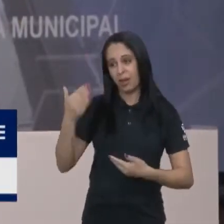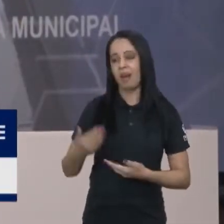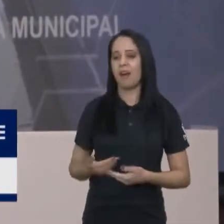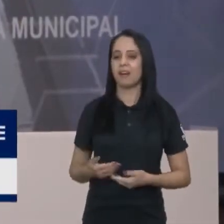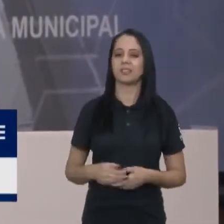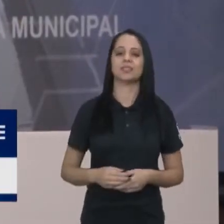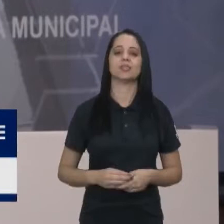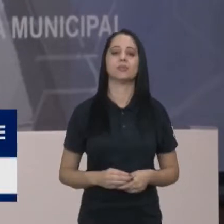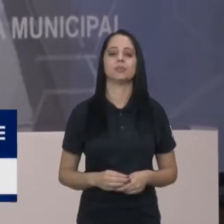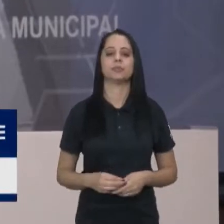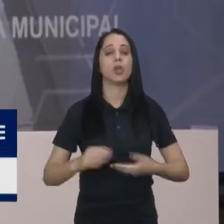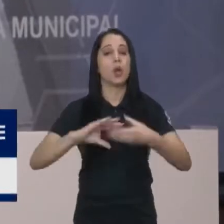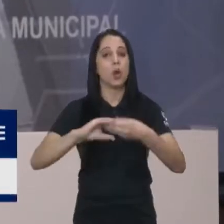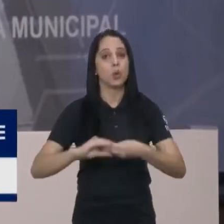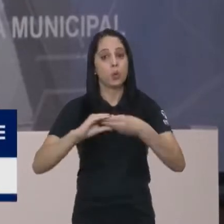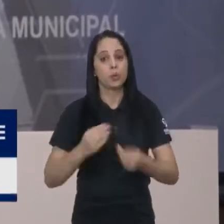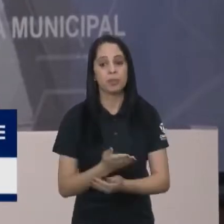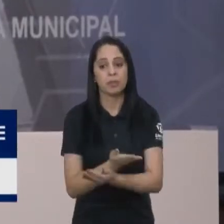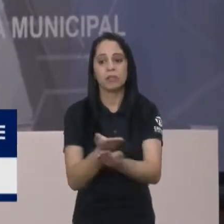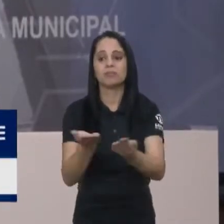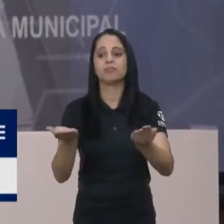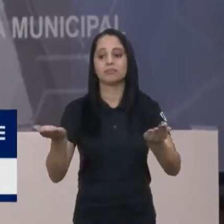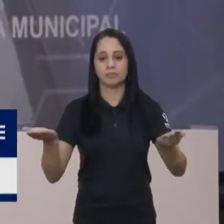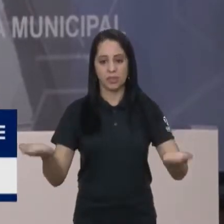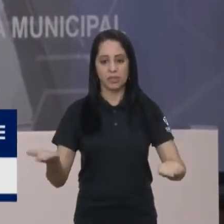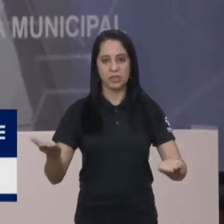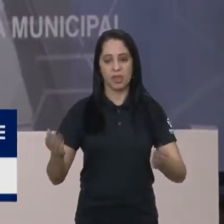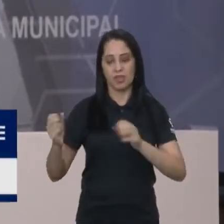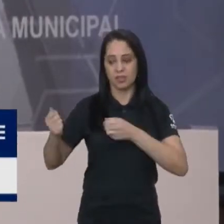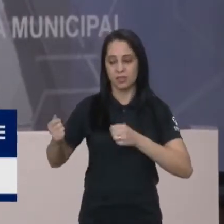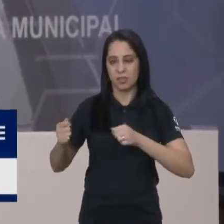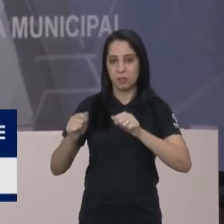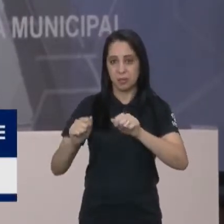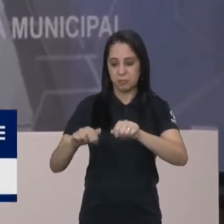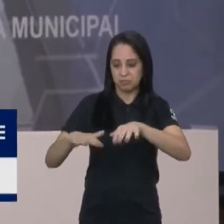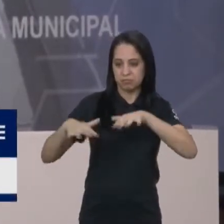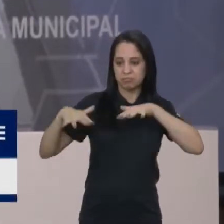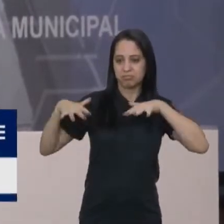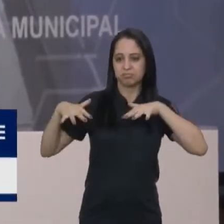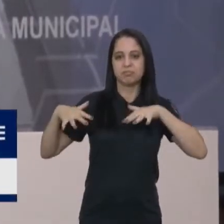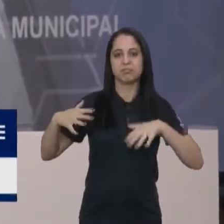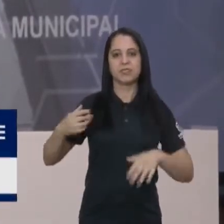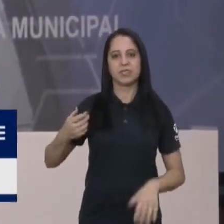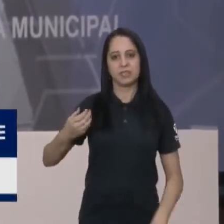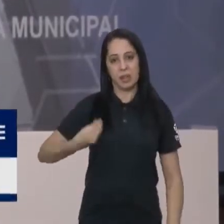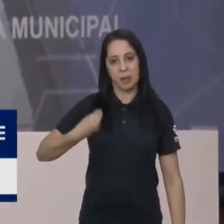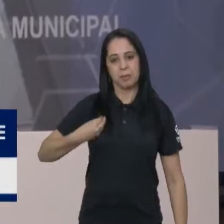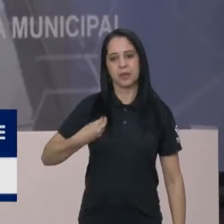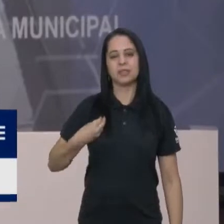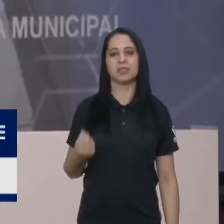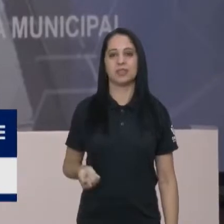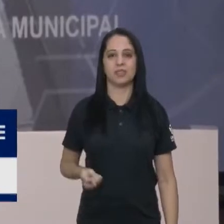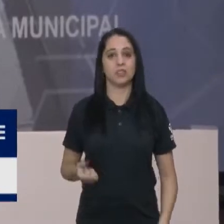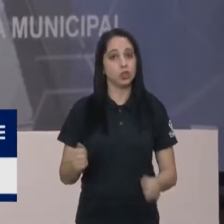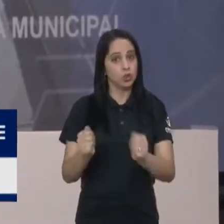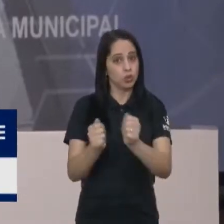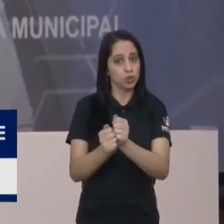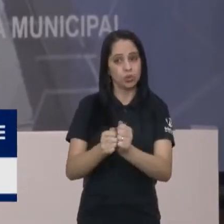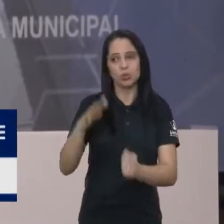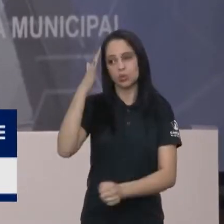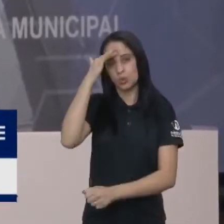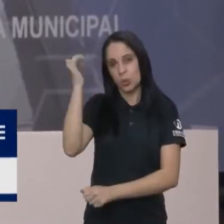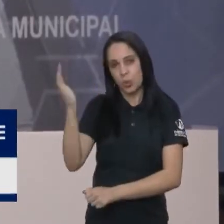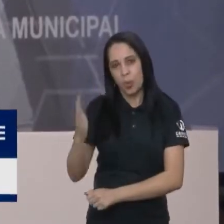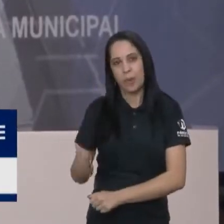vocês. Cumprimentar a todos aqui hoje presentes, para a gente participar dessa homenagem ao